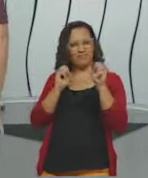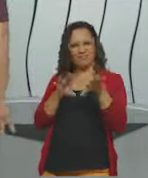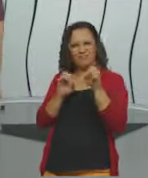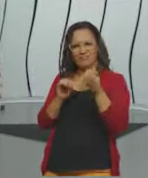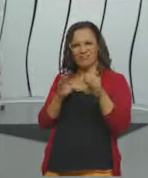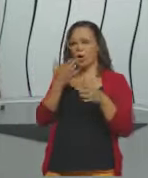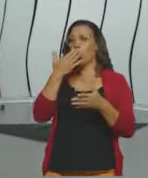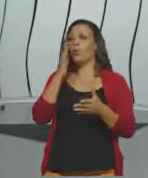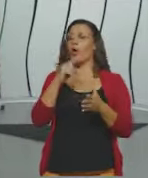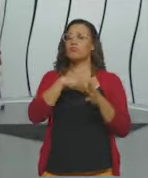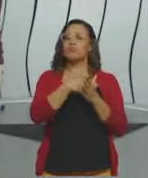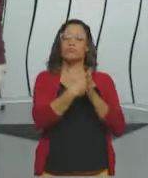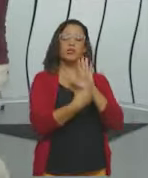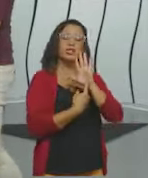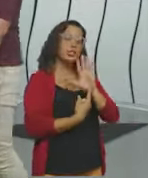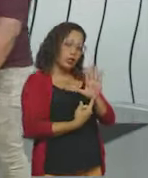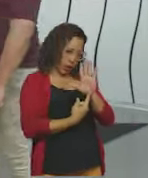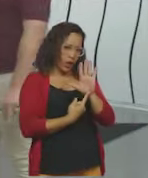os 5 elementos